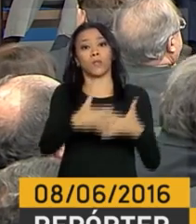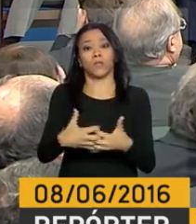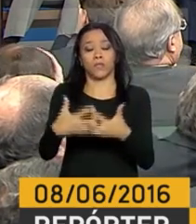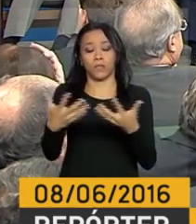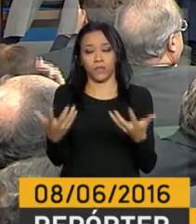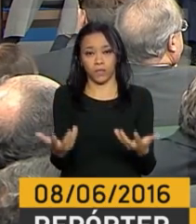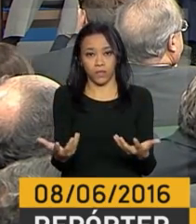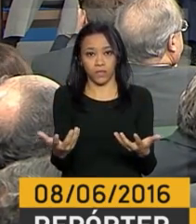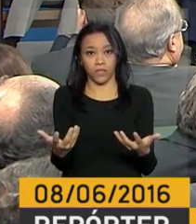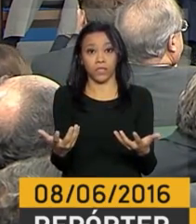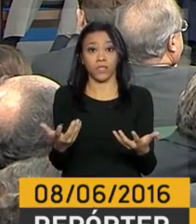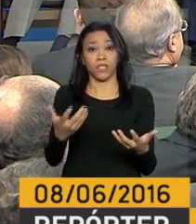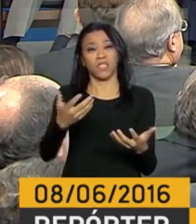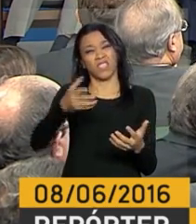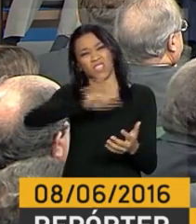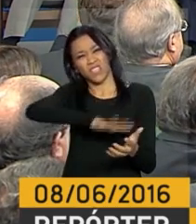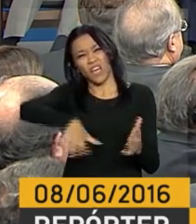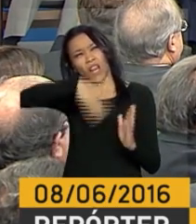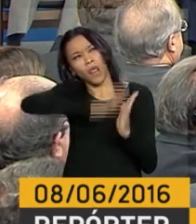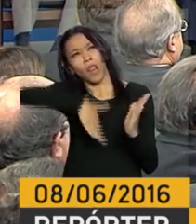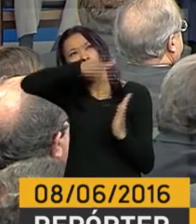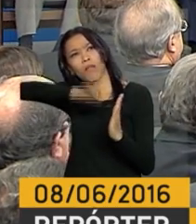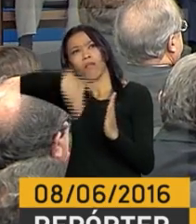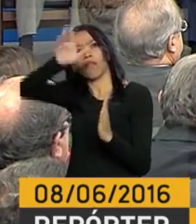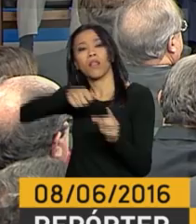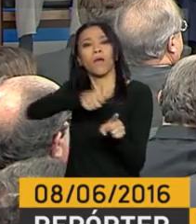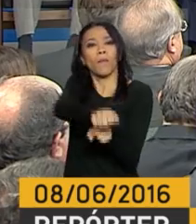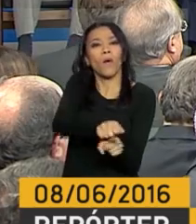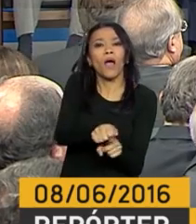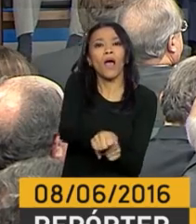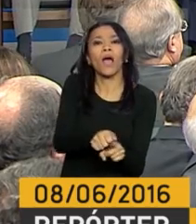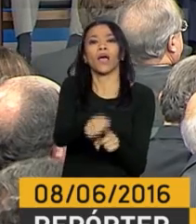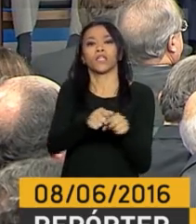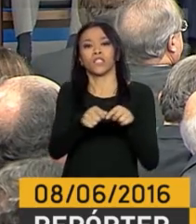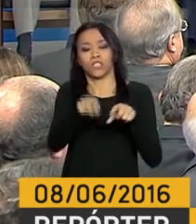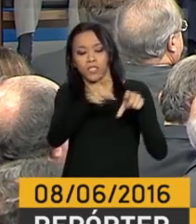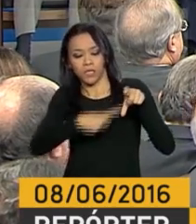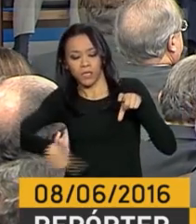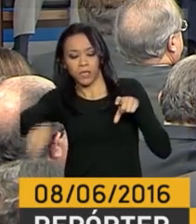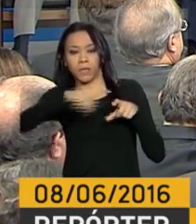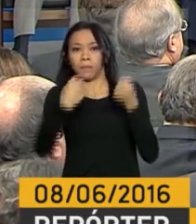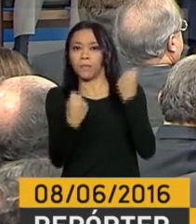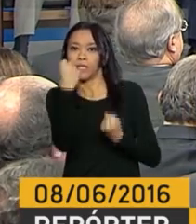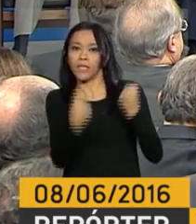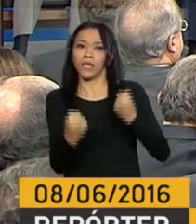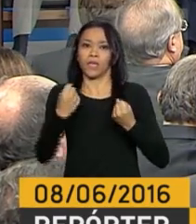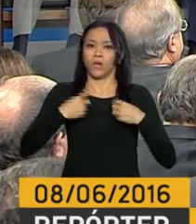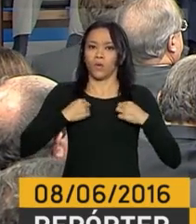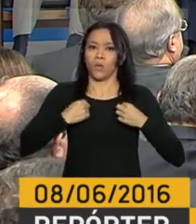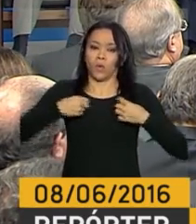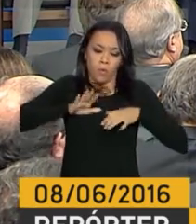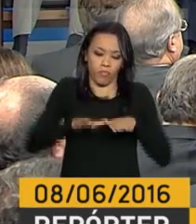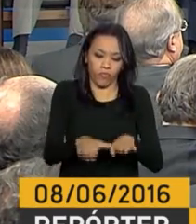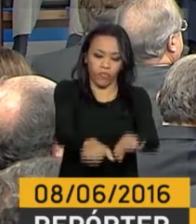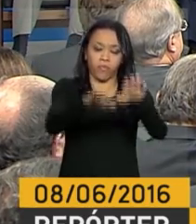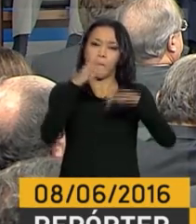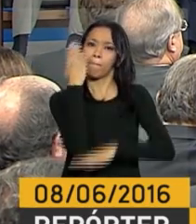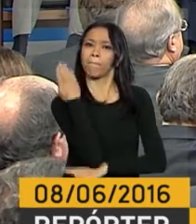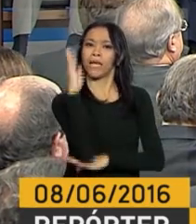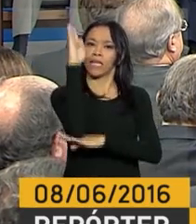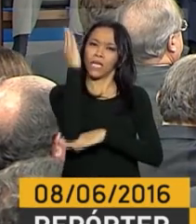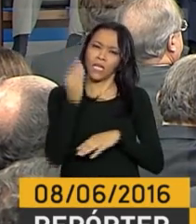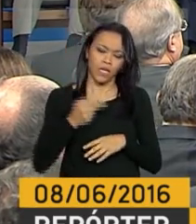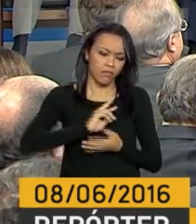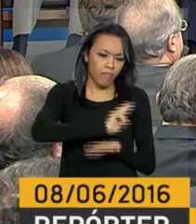caminhões tintas borracha pneu test confecção madeira enfim do